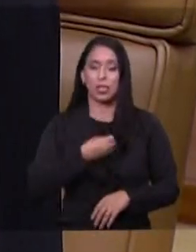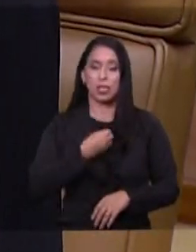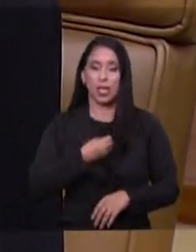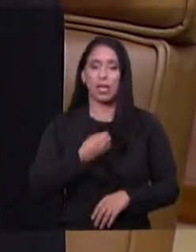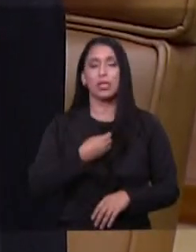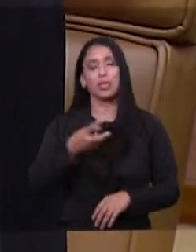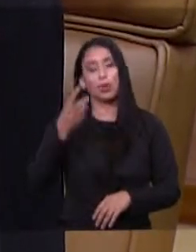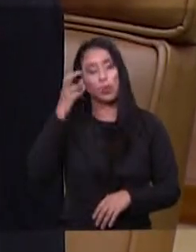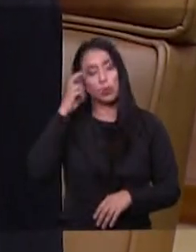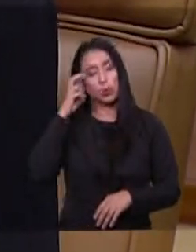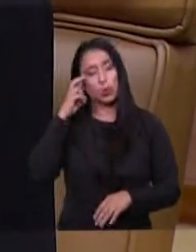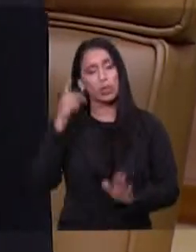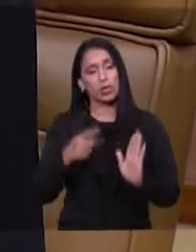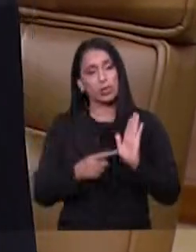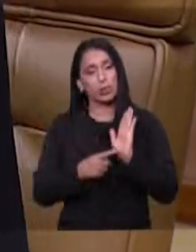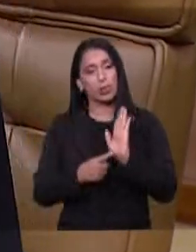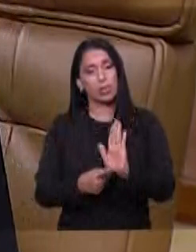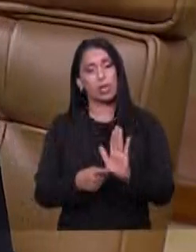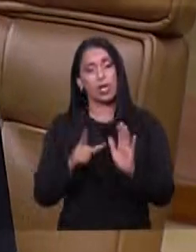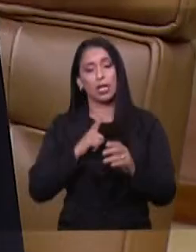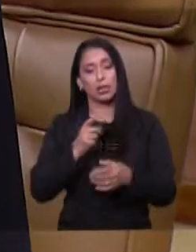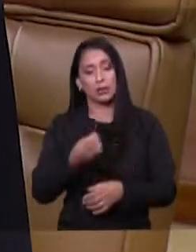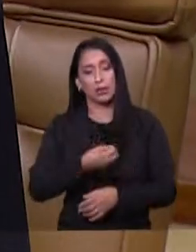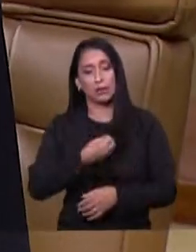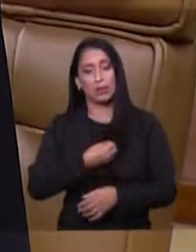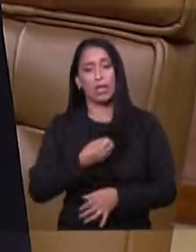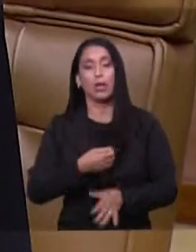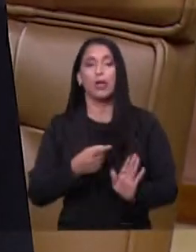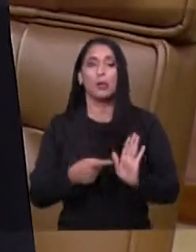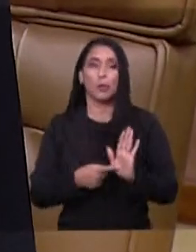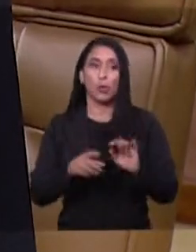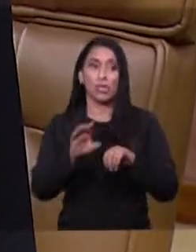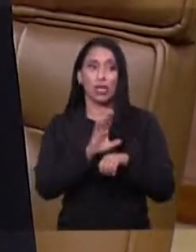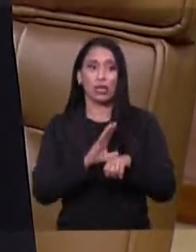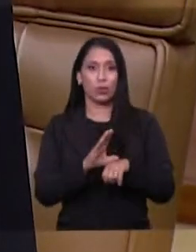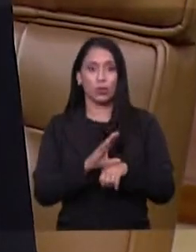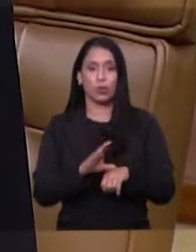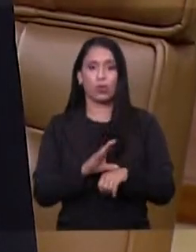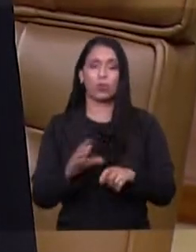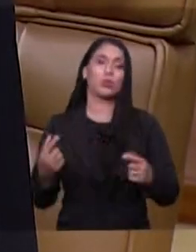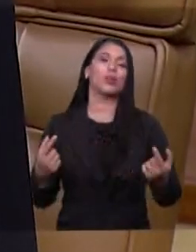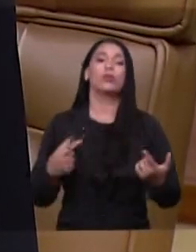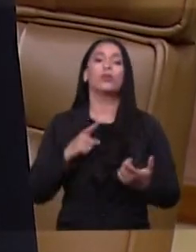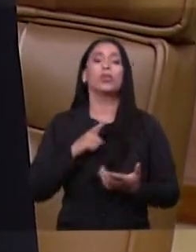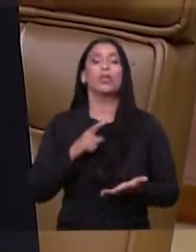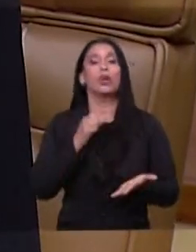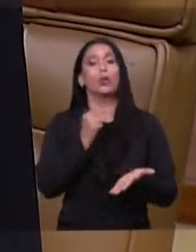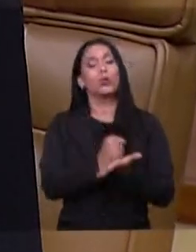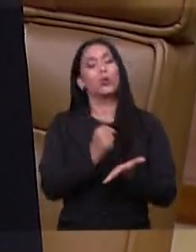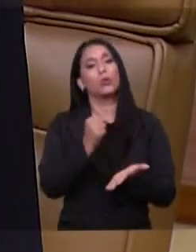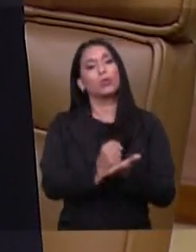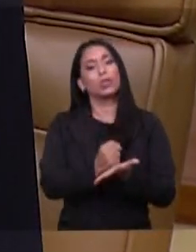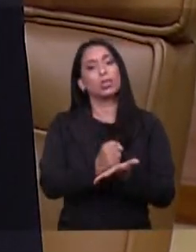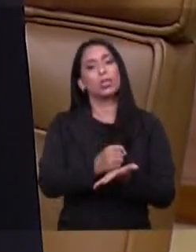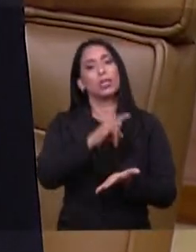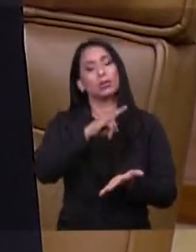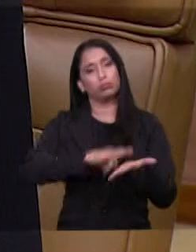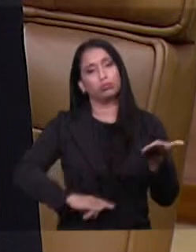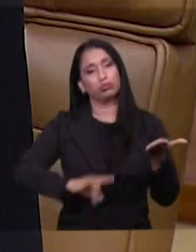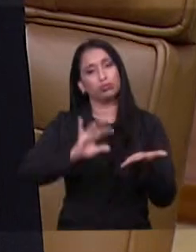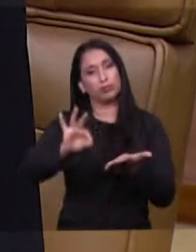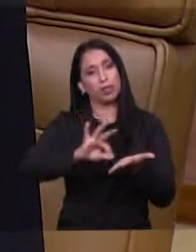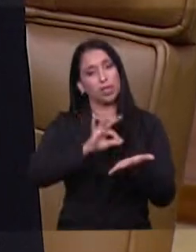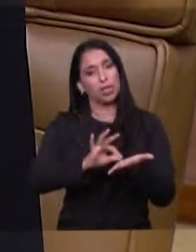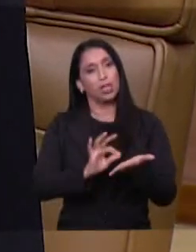culturais, decorre da interpretação sistemática da Constituição que a realização de contrato de concessão de direito de uso